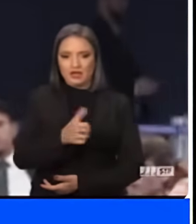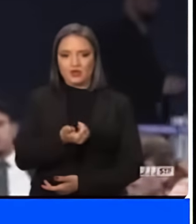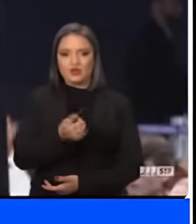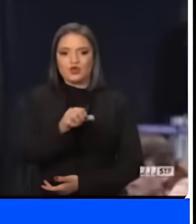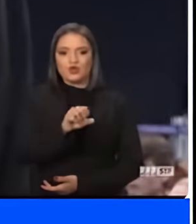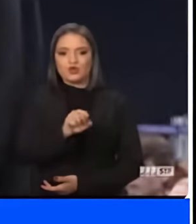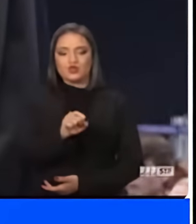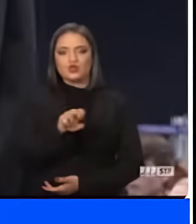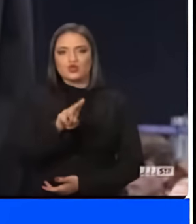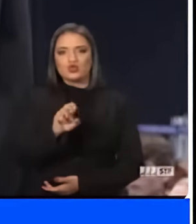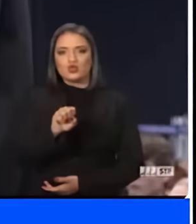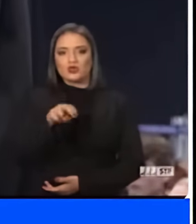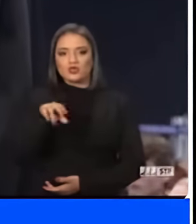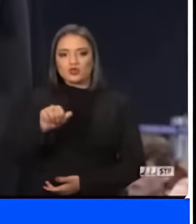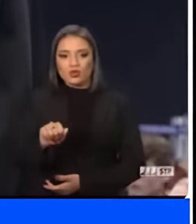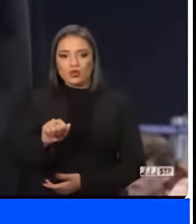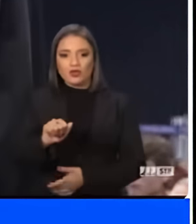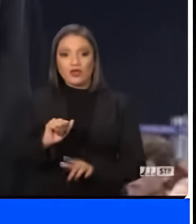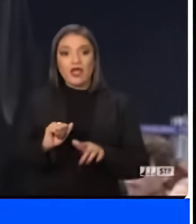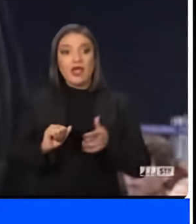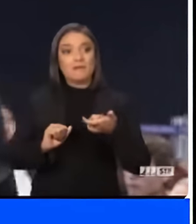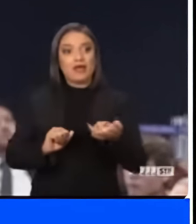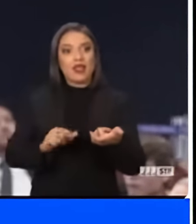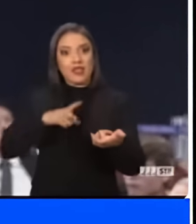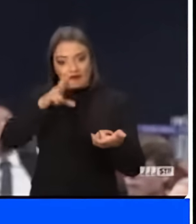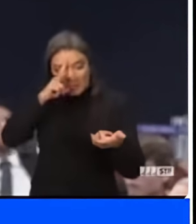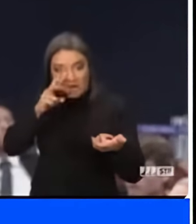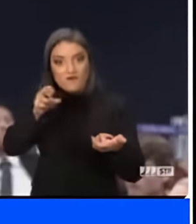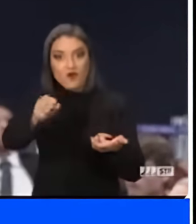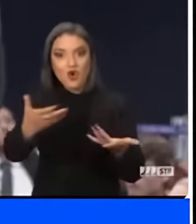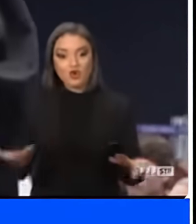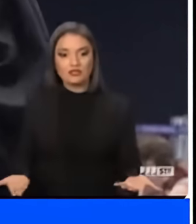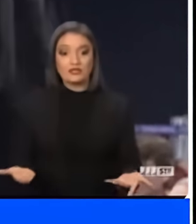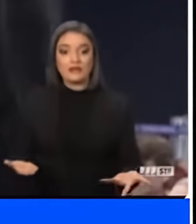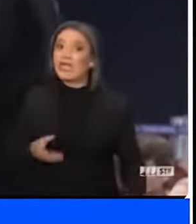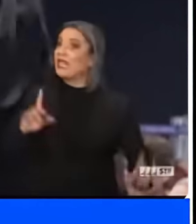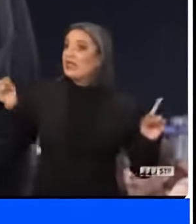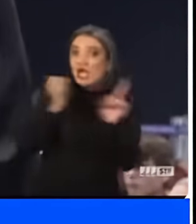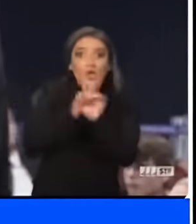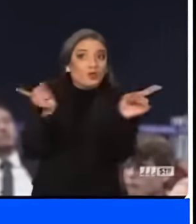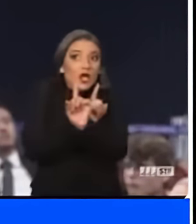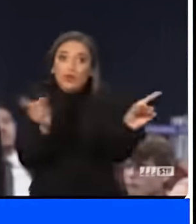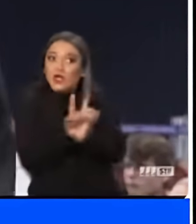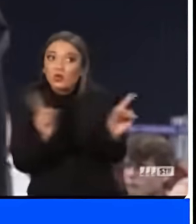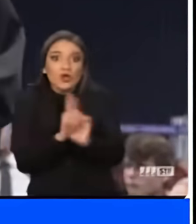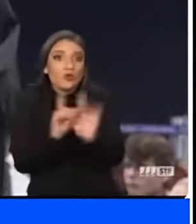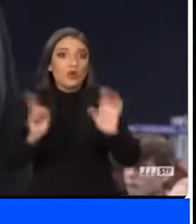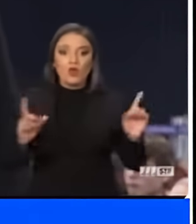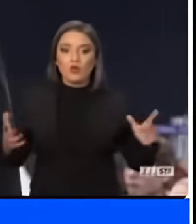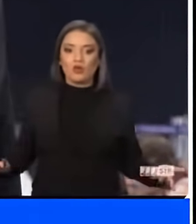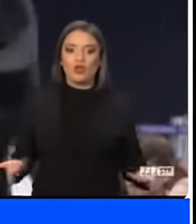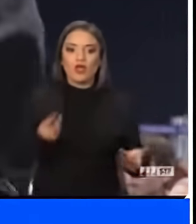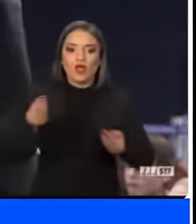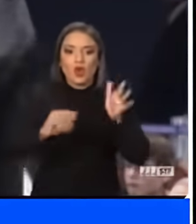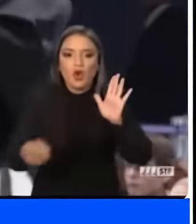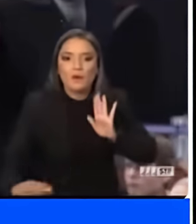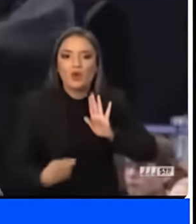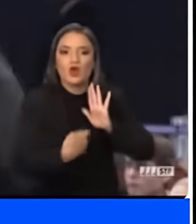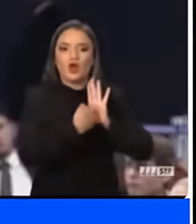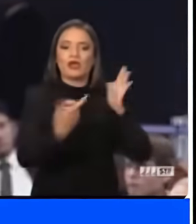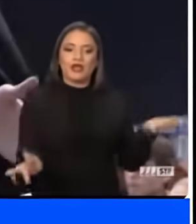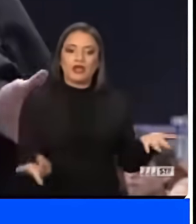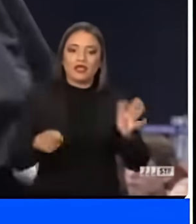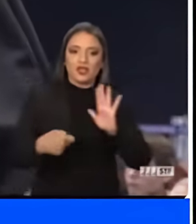tem uma densidade semântica. Não fui pressionado, não, de maneira alguma. E como é que a gente bota na denúncia esse punhal que foi